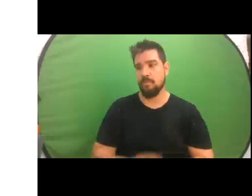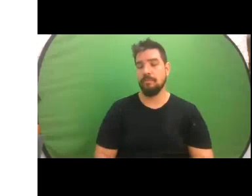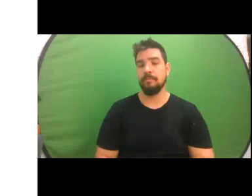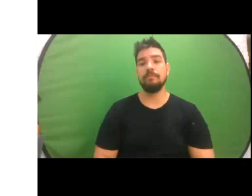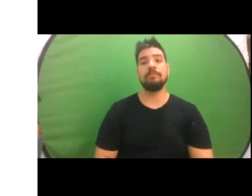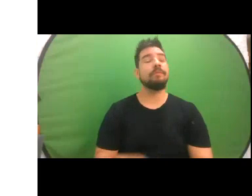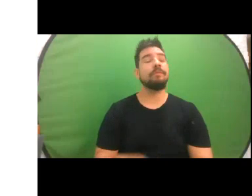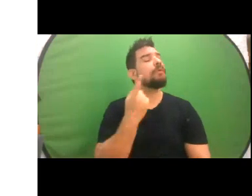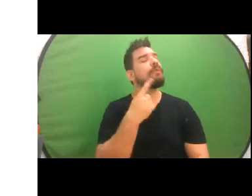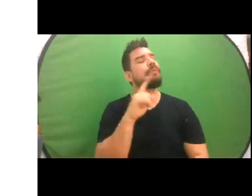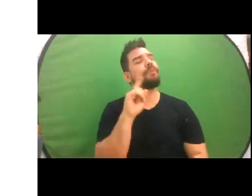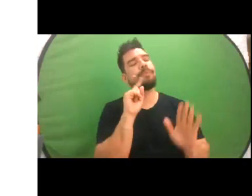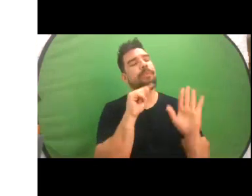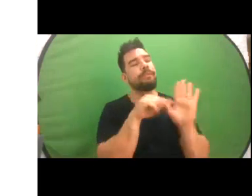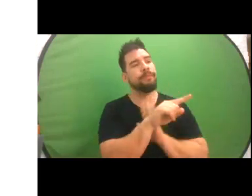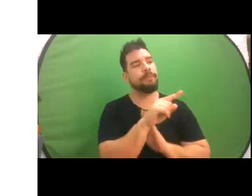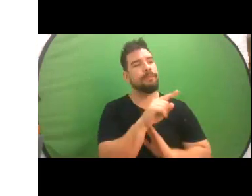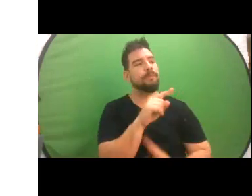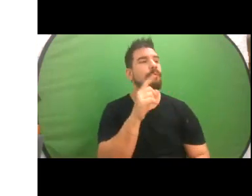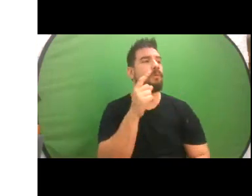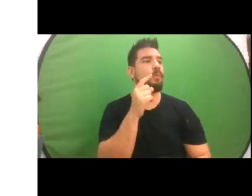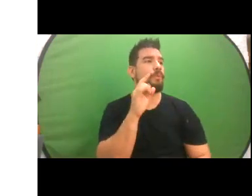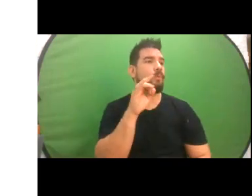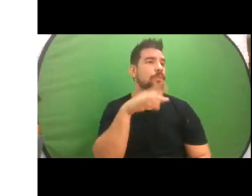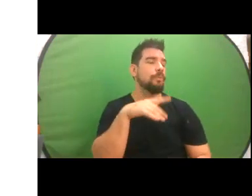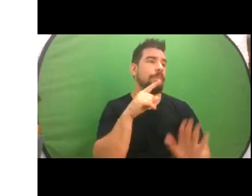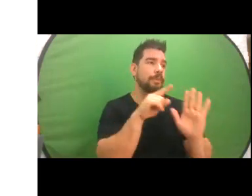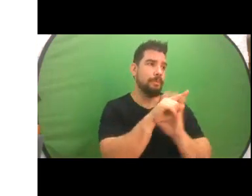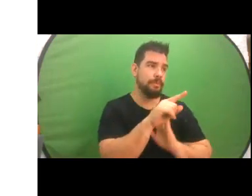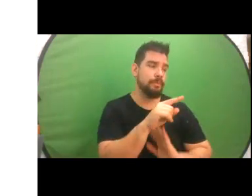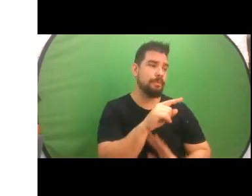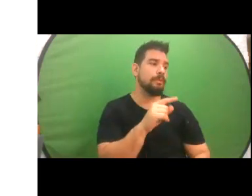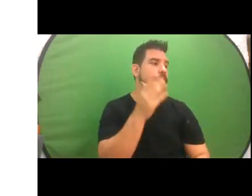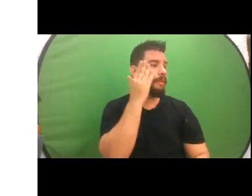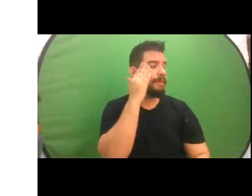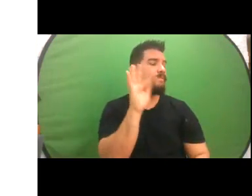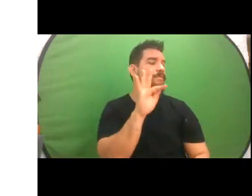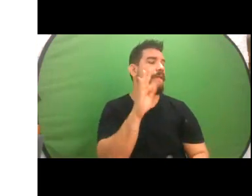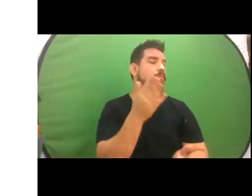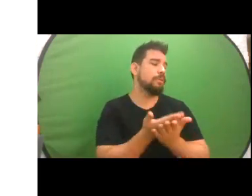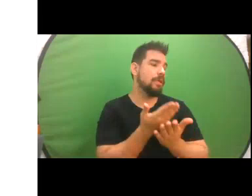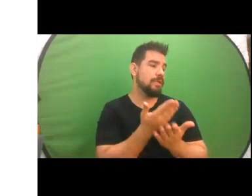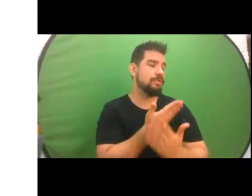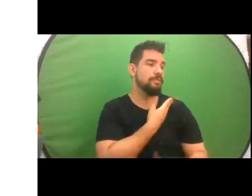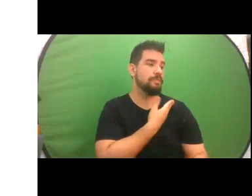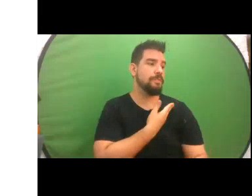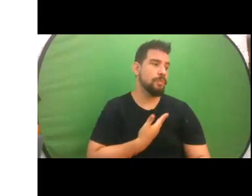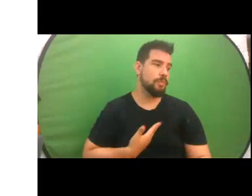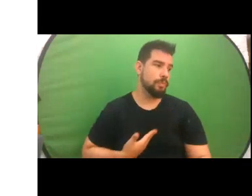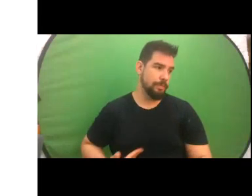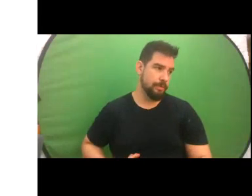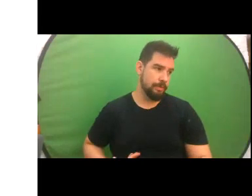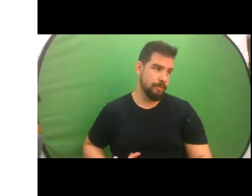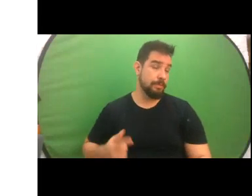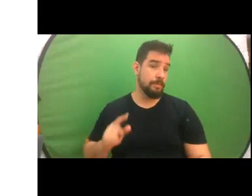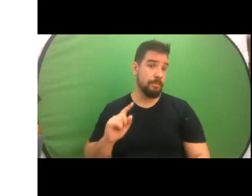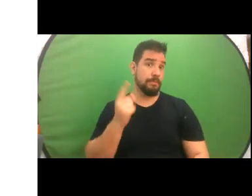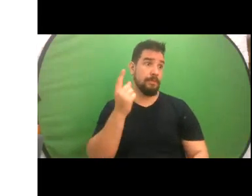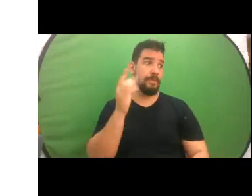chegar ao fim das meus questionamentos, eu gostaria de saber se a faculdade pública, porque é a primeira faculdade pública